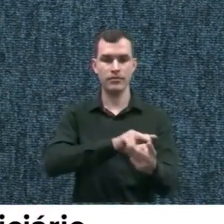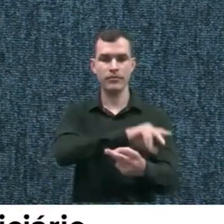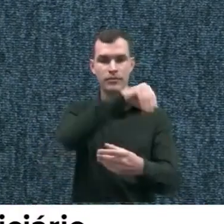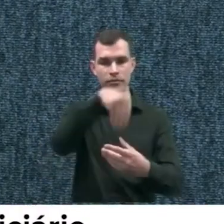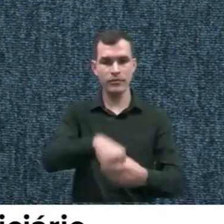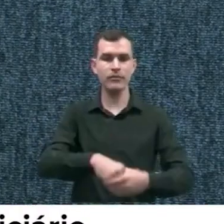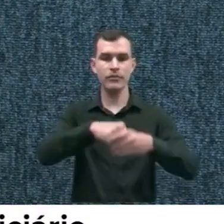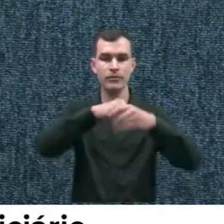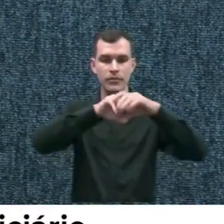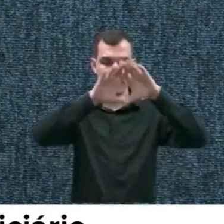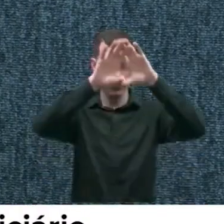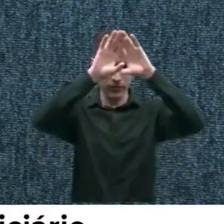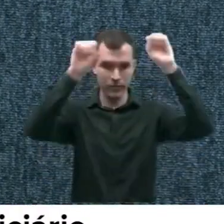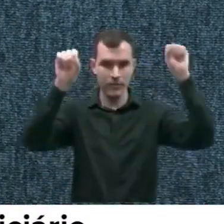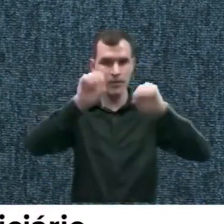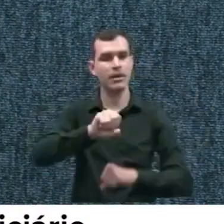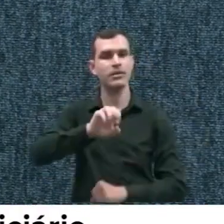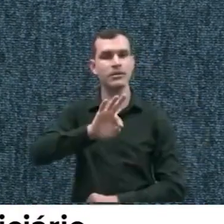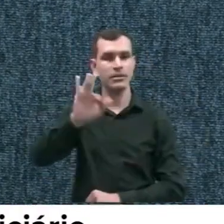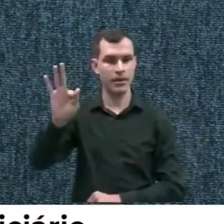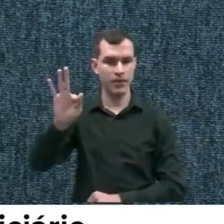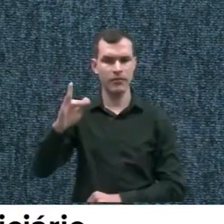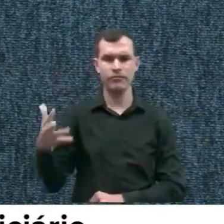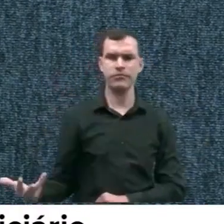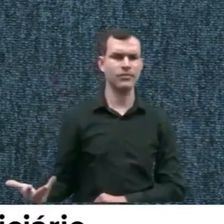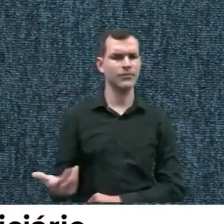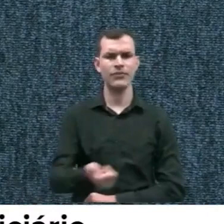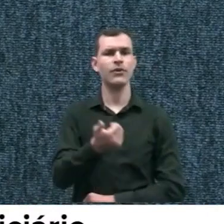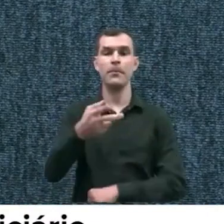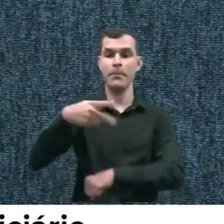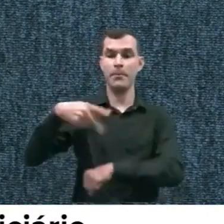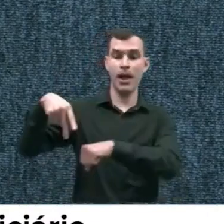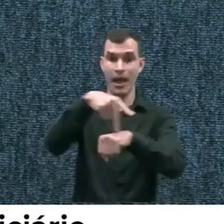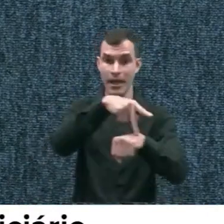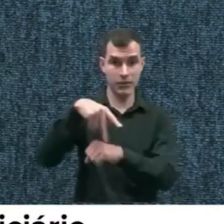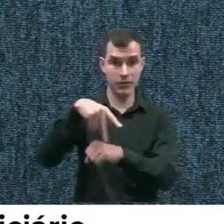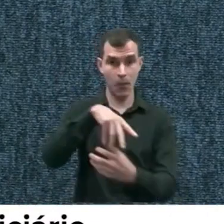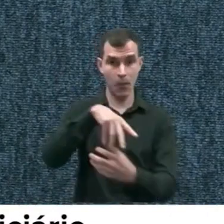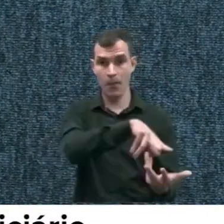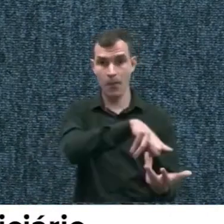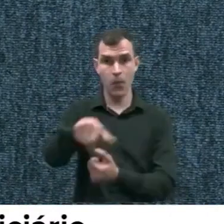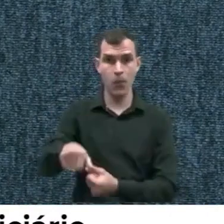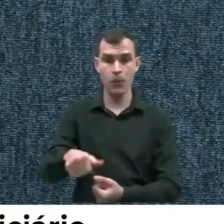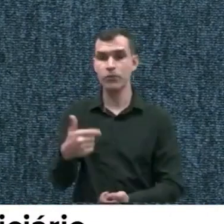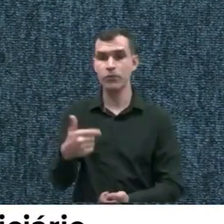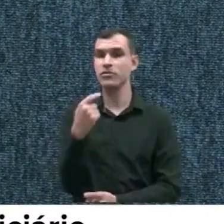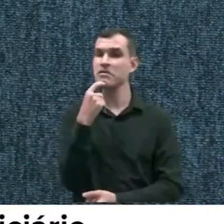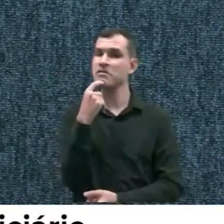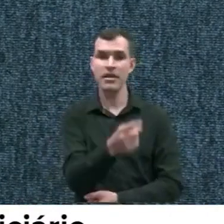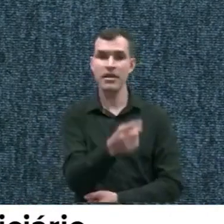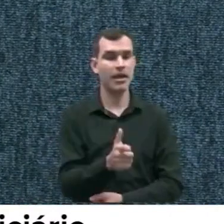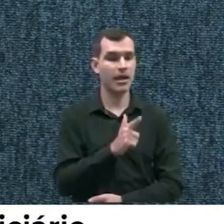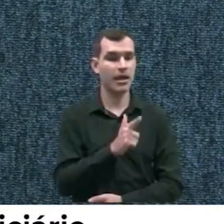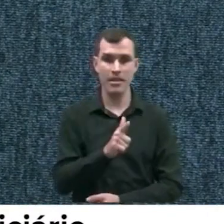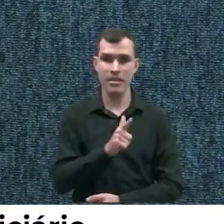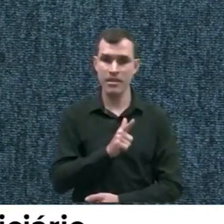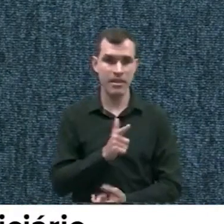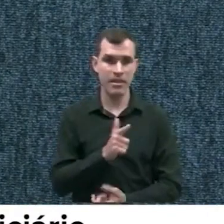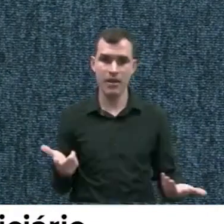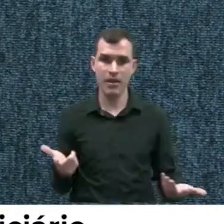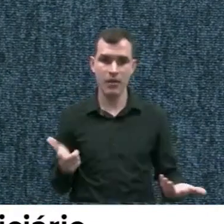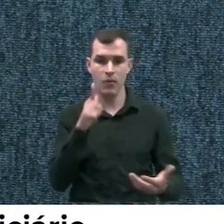extraordinária nenhum país do mundo tem 150 milhões de eleitores e divulga o resultado Du horas depois só o